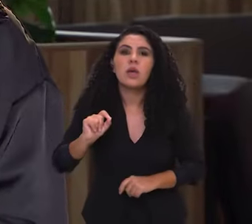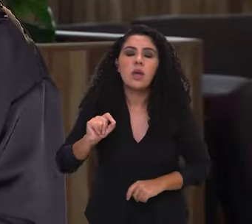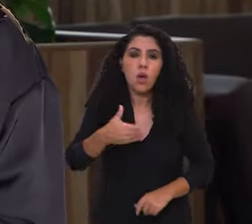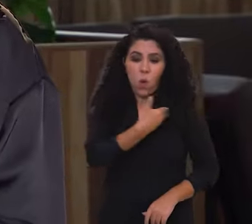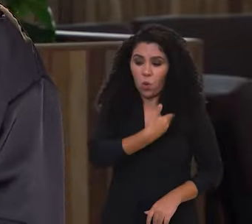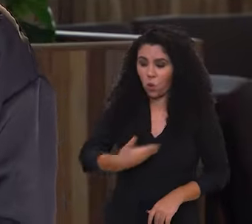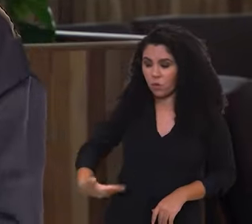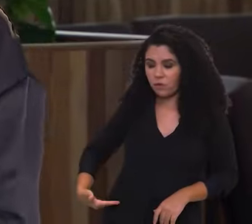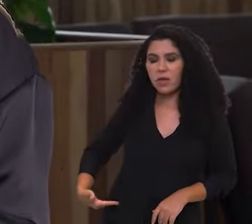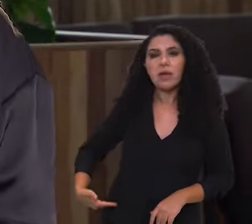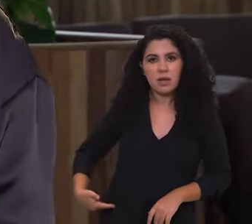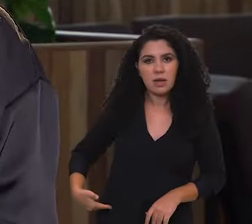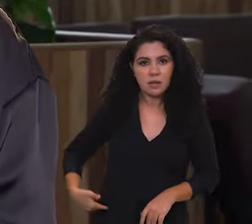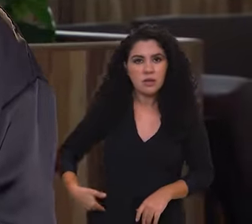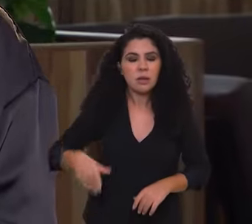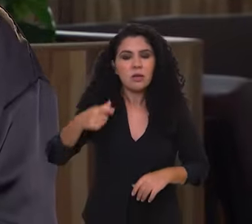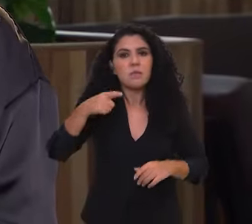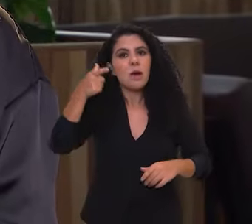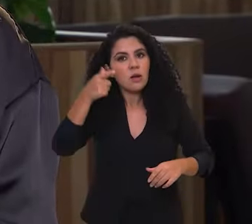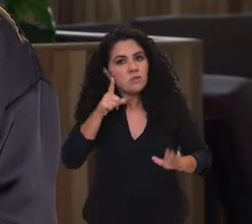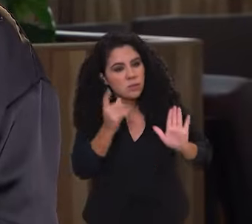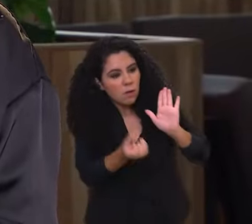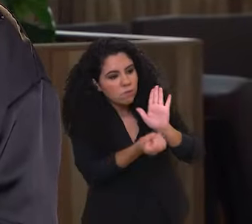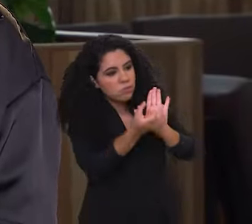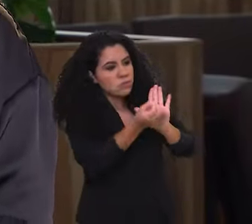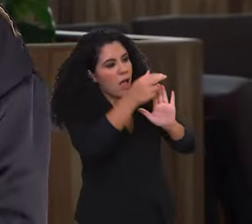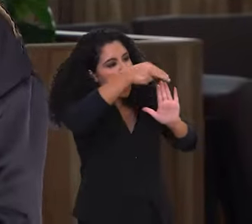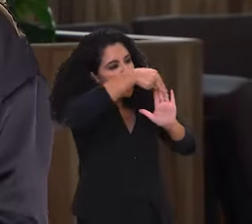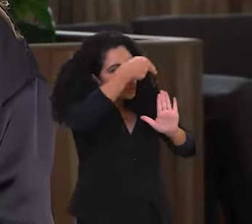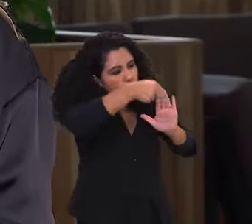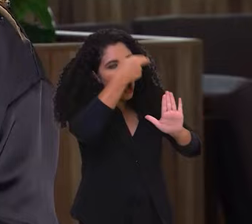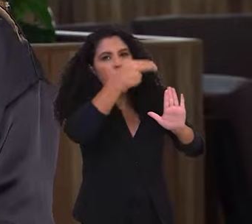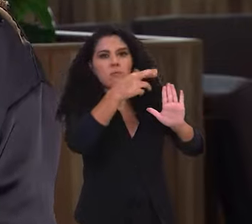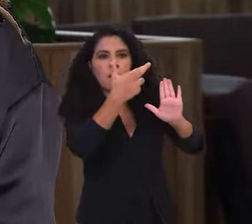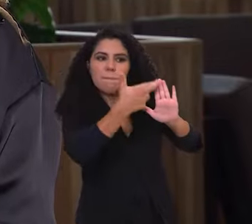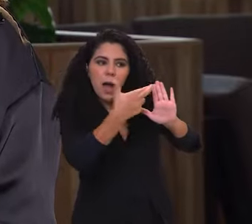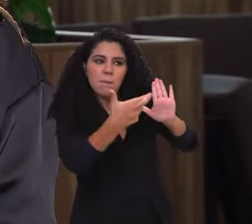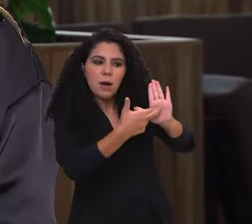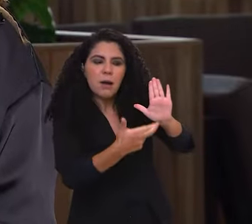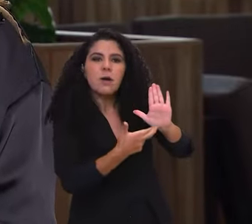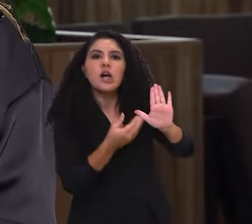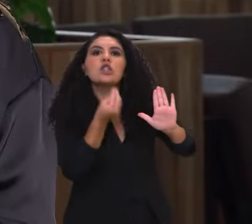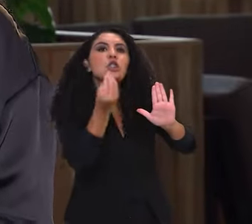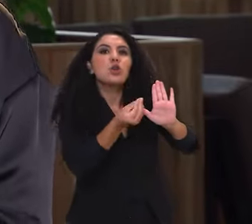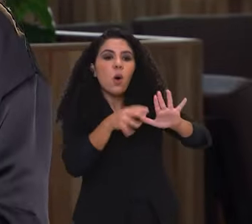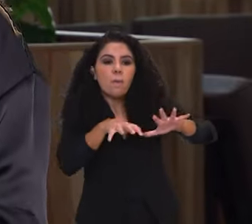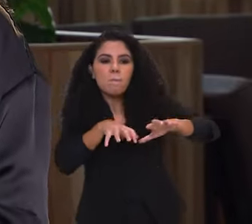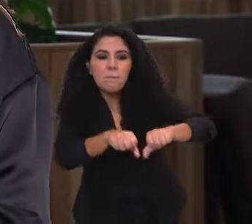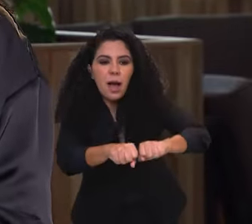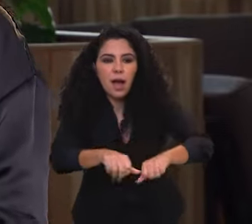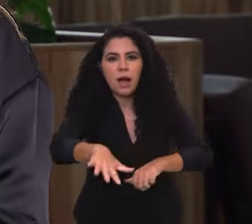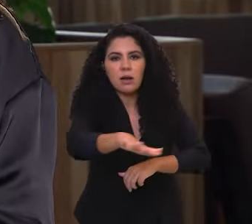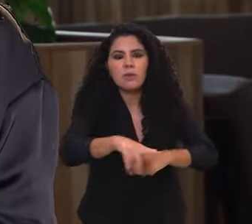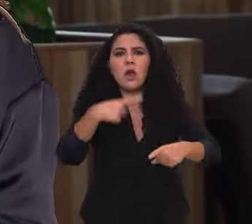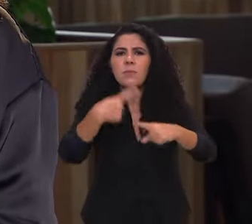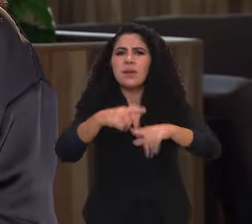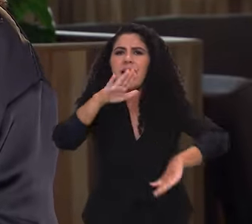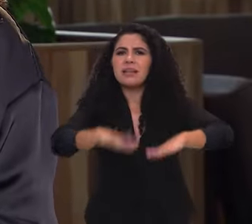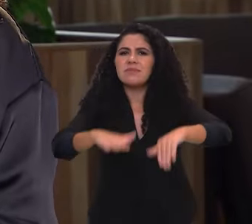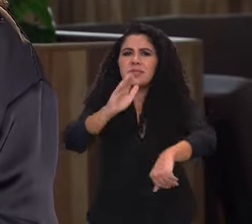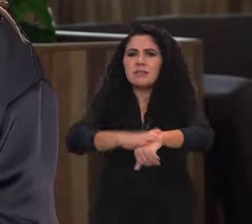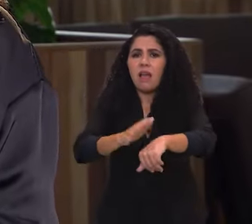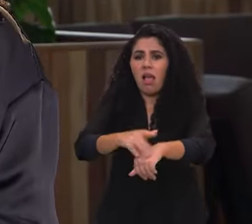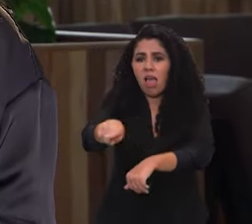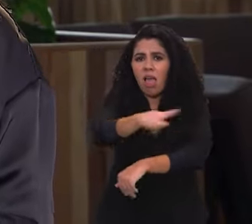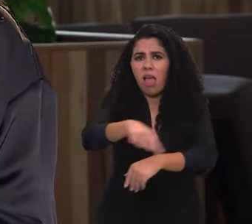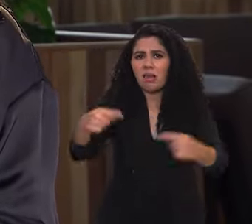governo ele elenque os seus atos normativos, né, seus regulamentos de uso e ocupação, porque muitas vezes há uma contradição entre